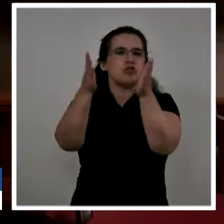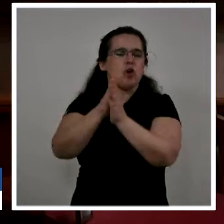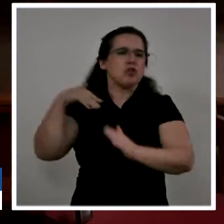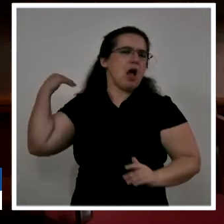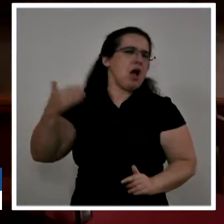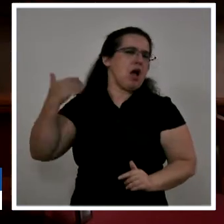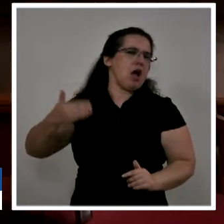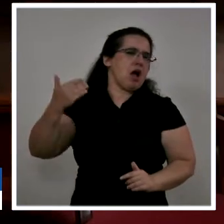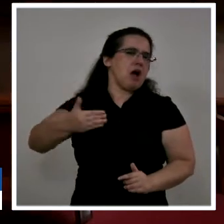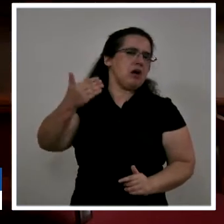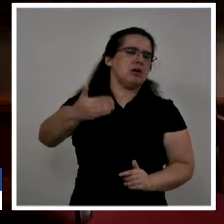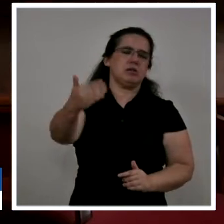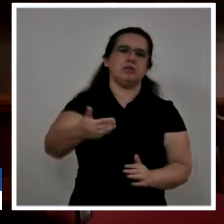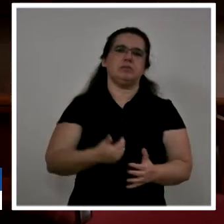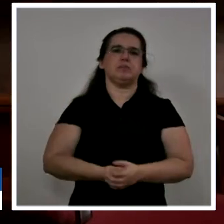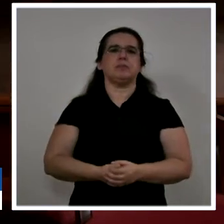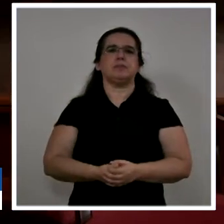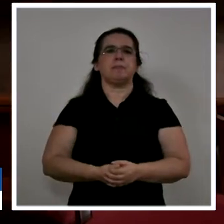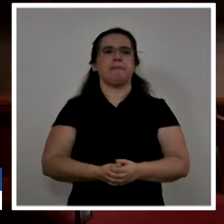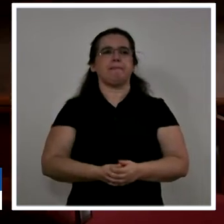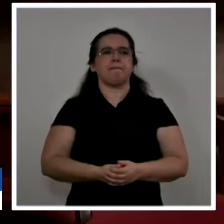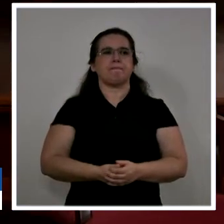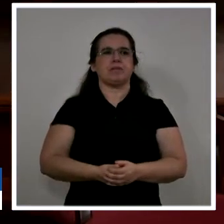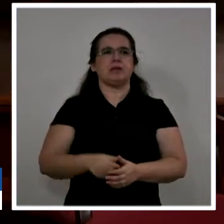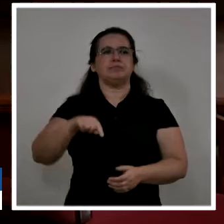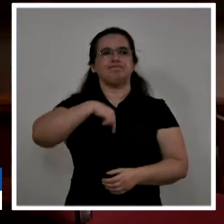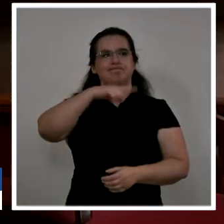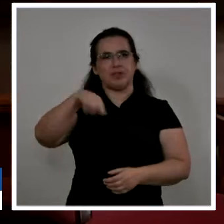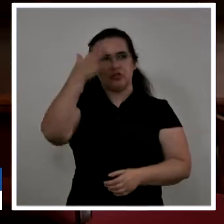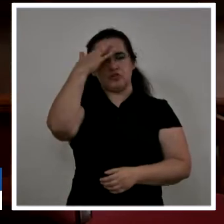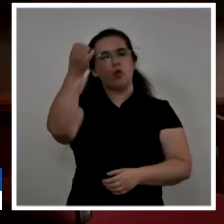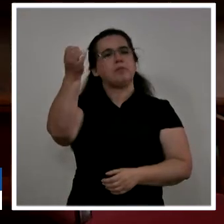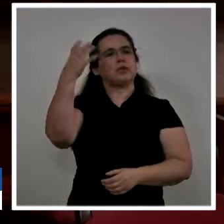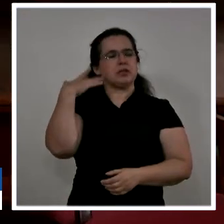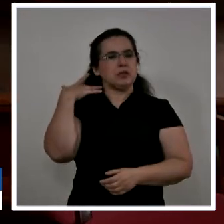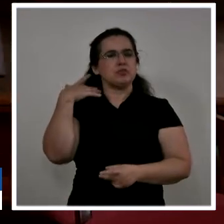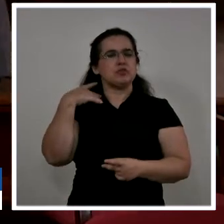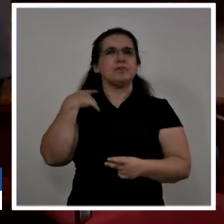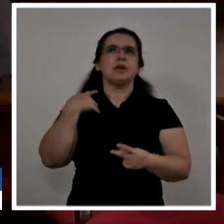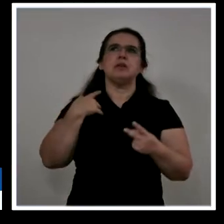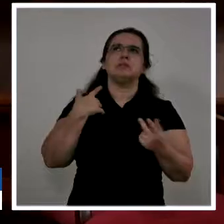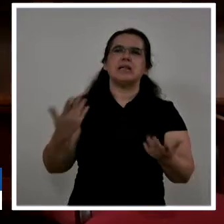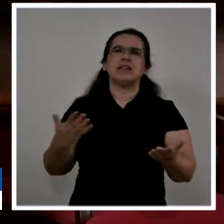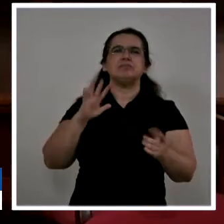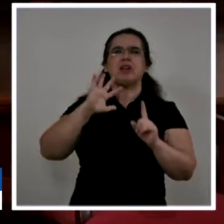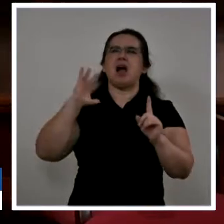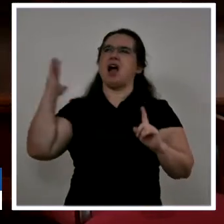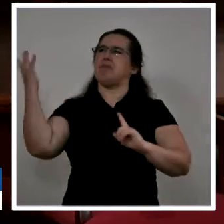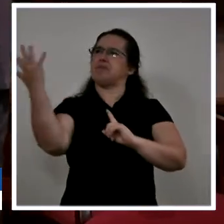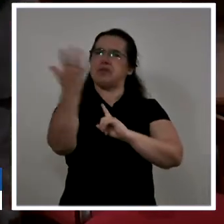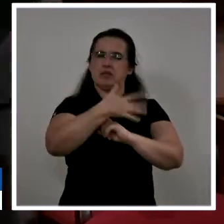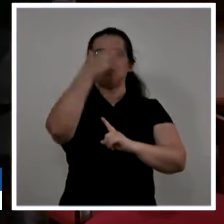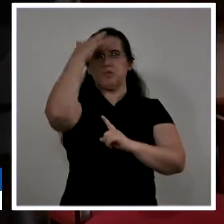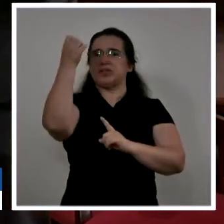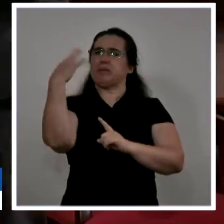em todos os praticamente todos os nossos comportamentos. So we understand the environmental side of behavior. E realmente a parte ambiental nós